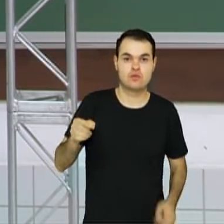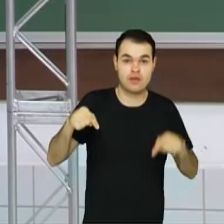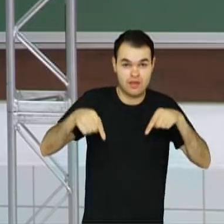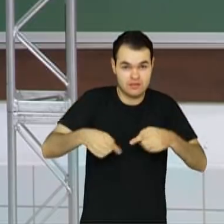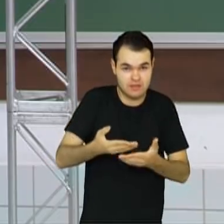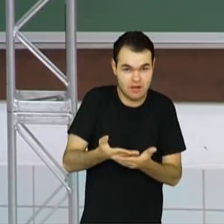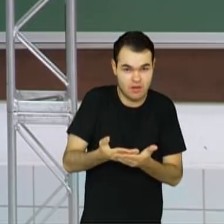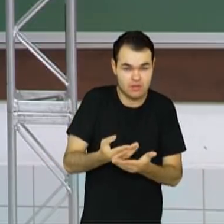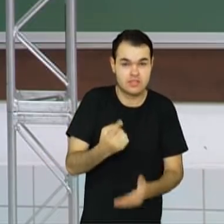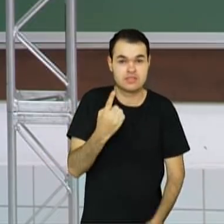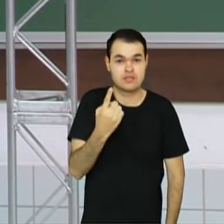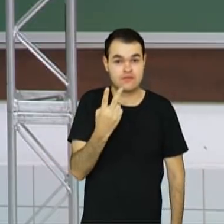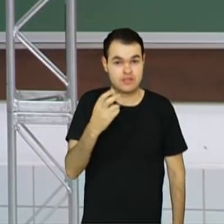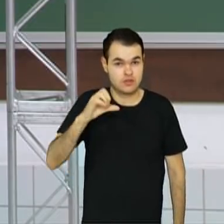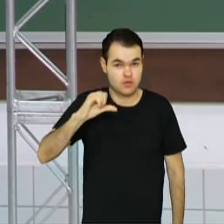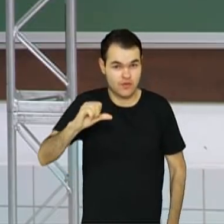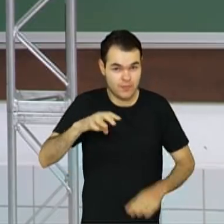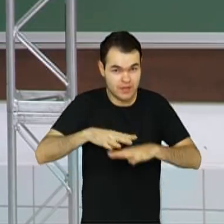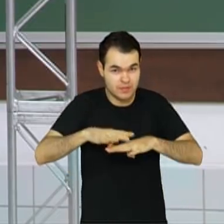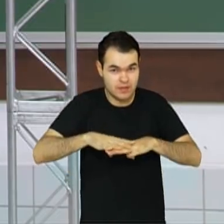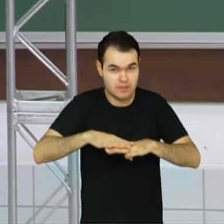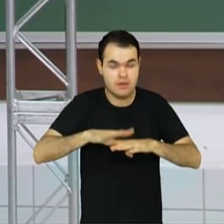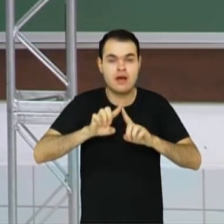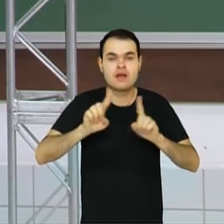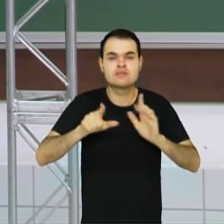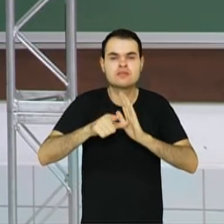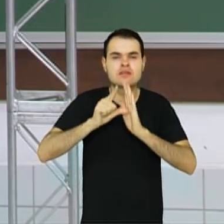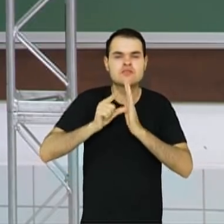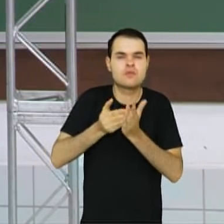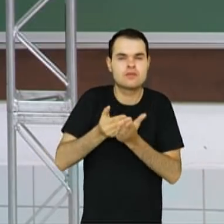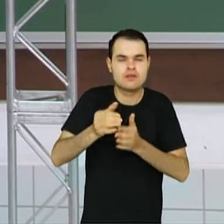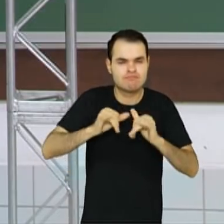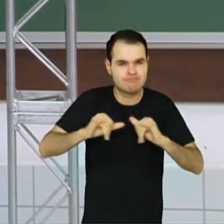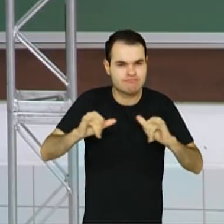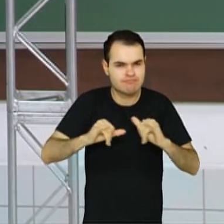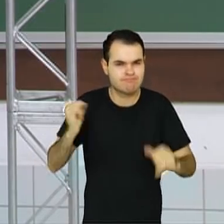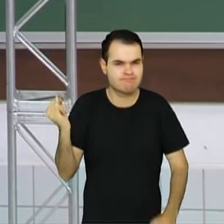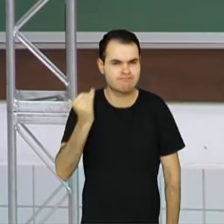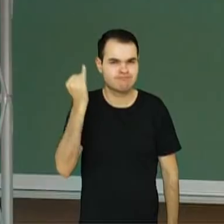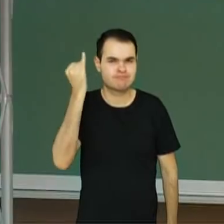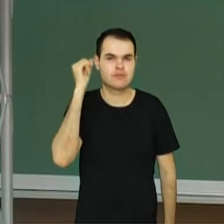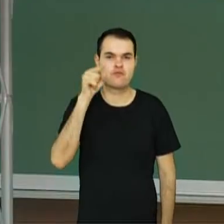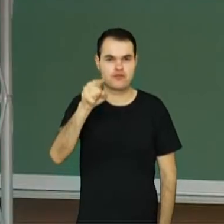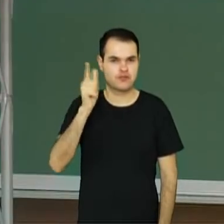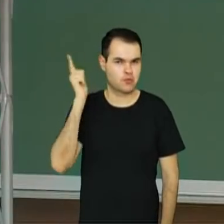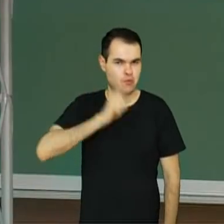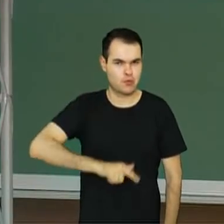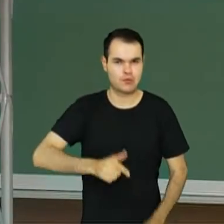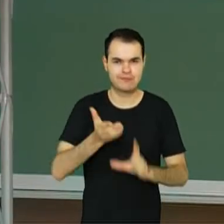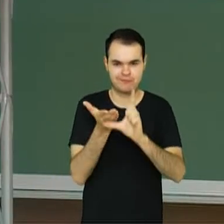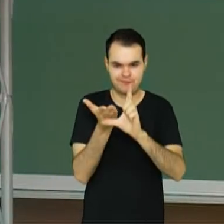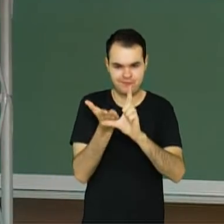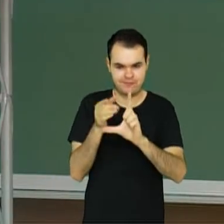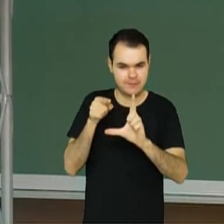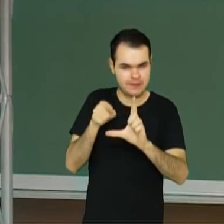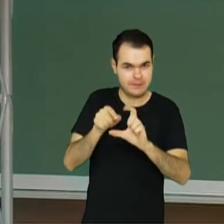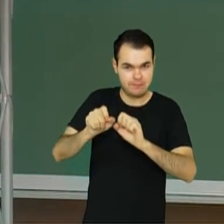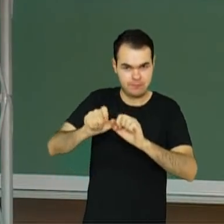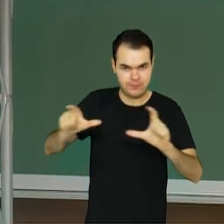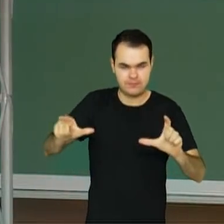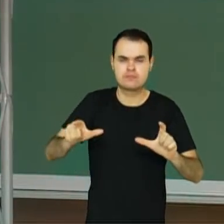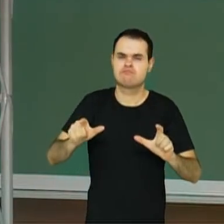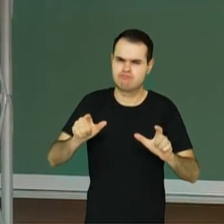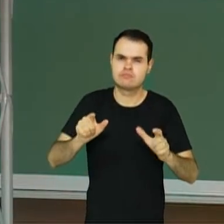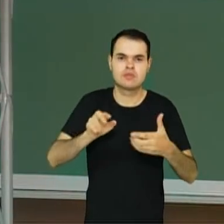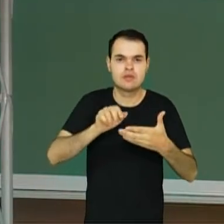matemática e antes da gente começar nós temos alguns recadinhos. Dê uma olhada lá comigo. Se você tem acesso ao Google Classroom,